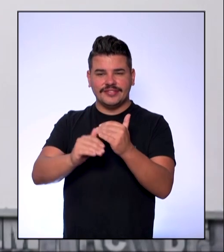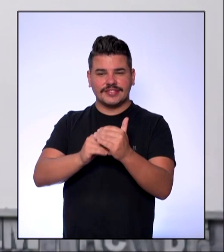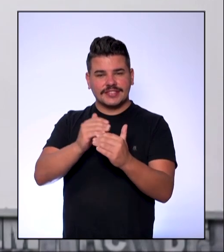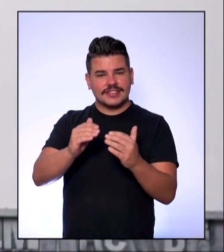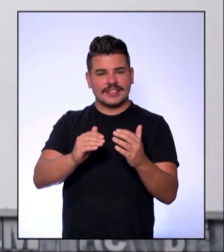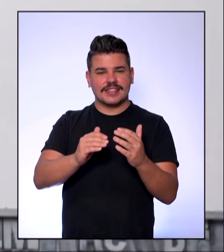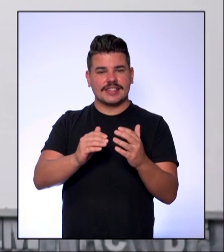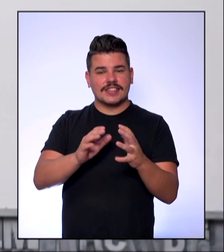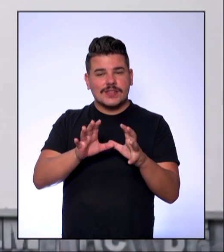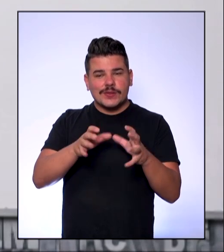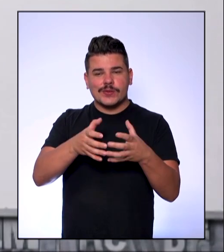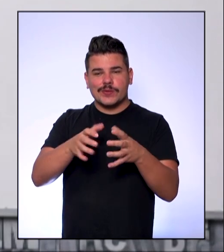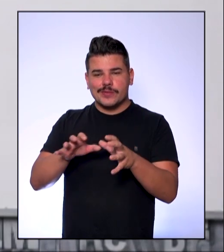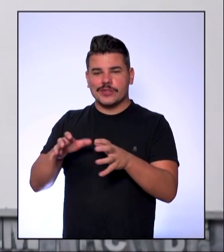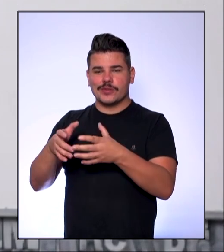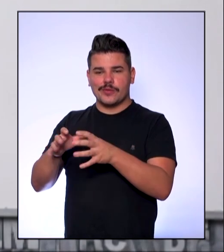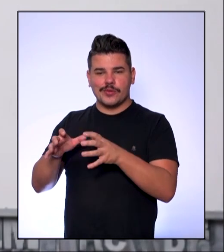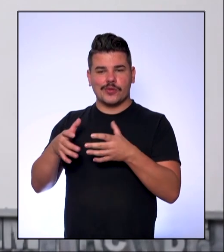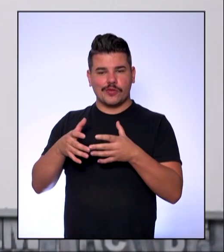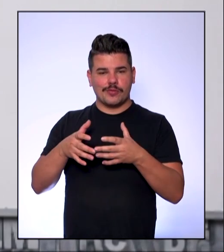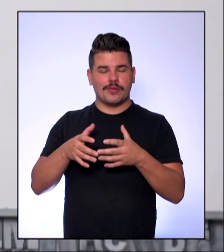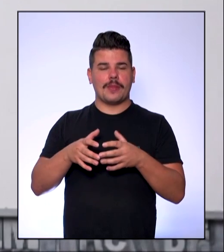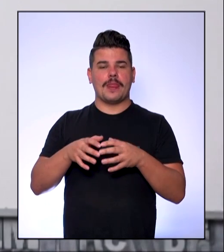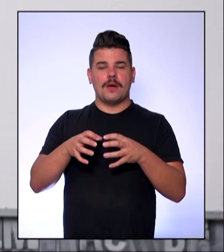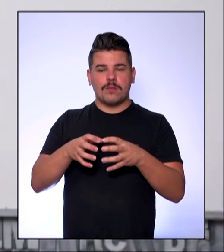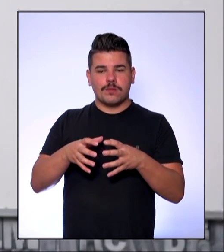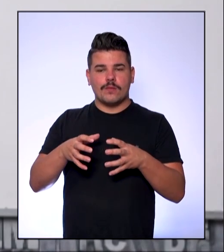suas comunidades